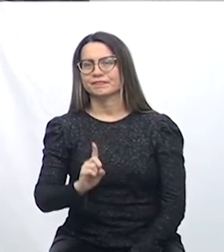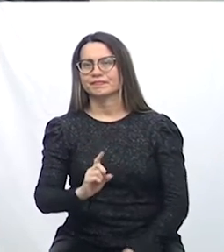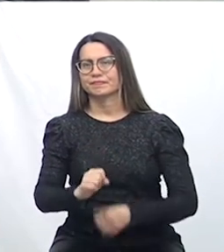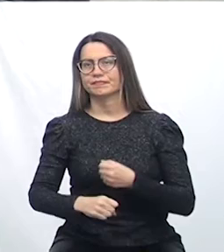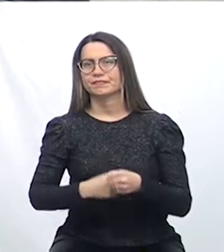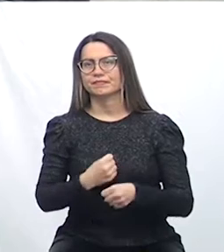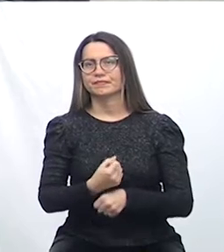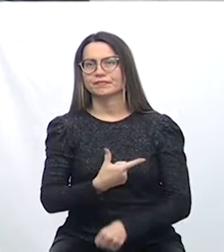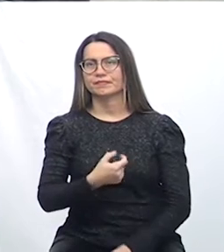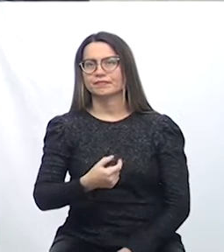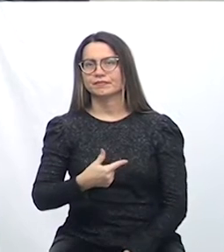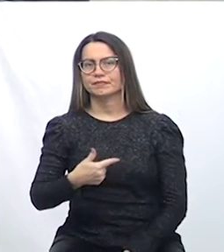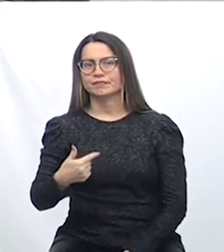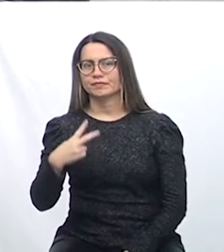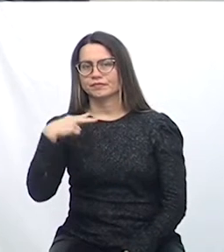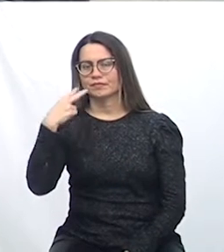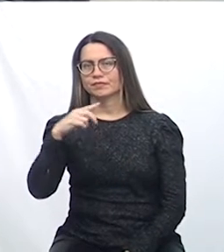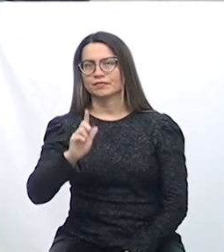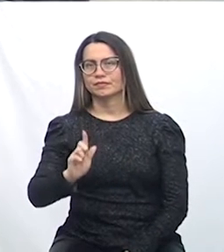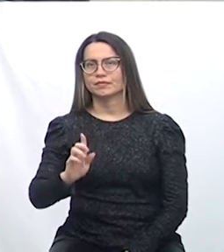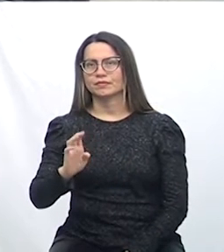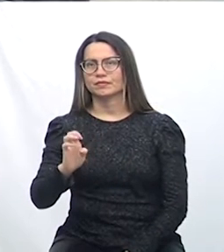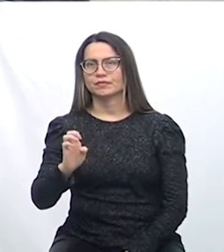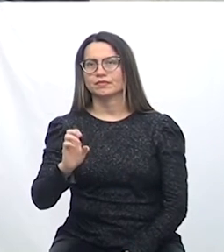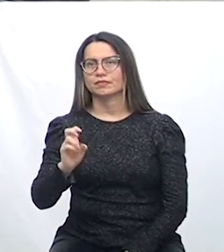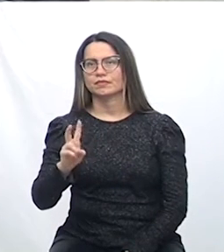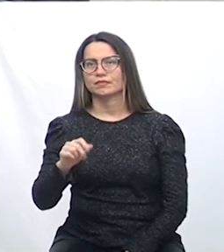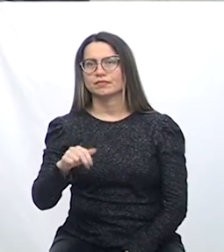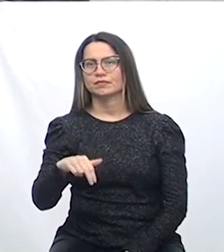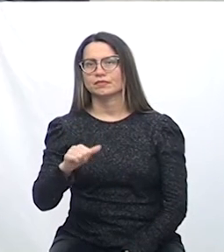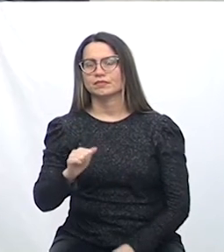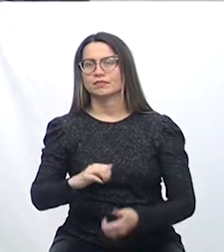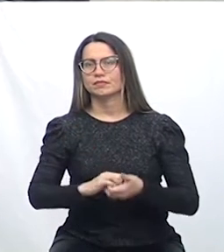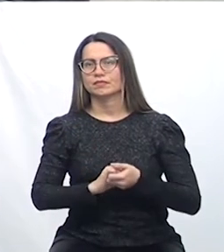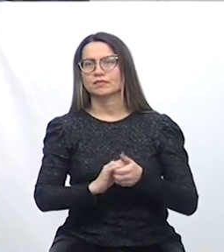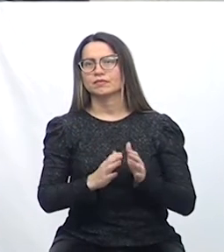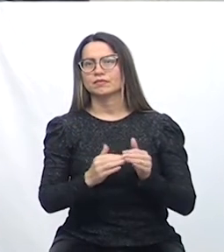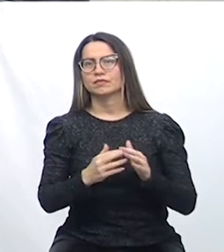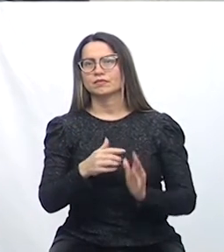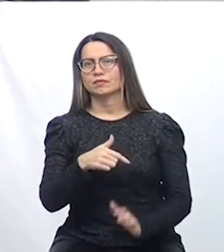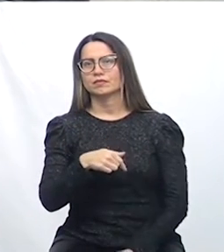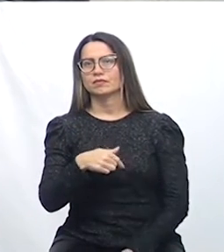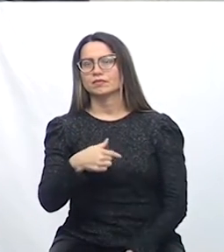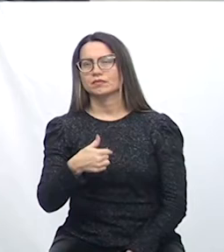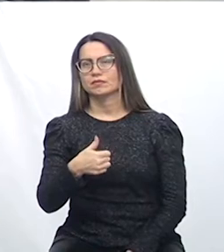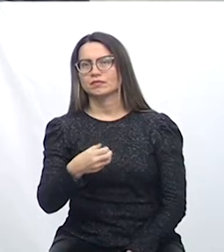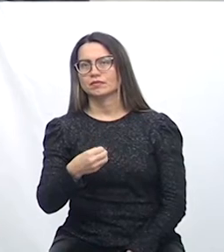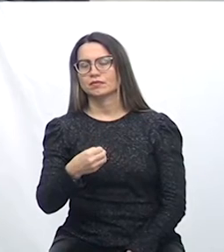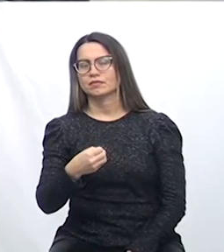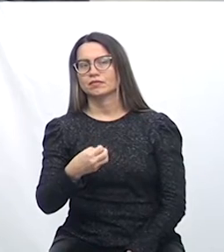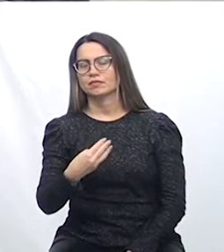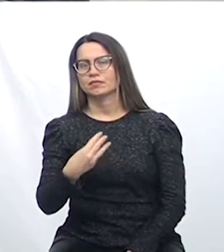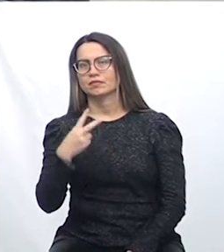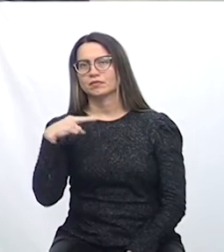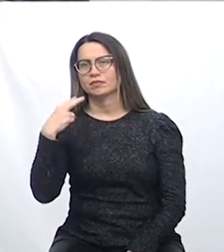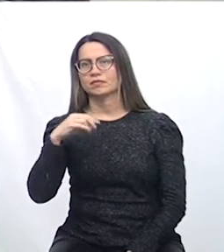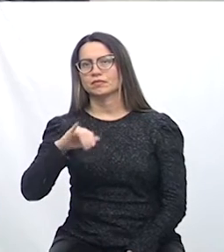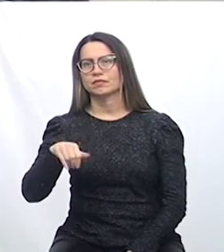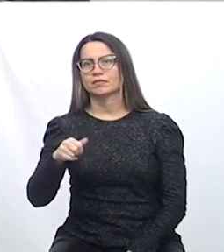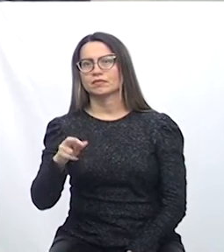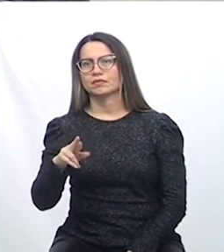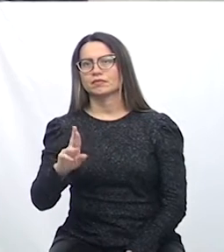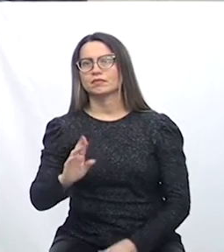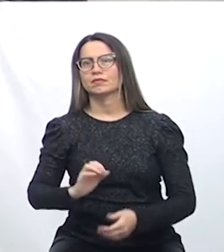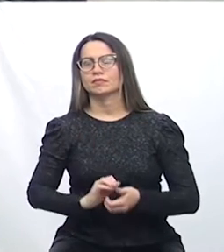771-2022, de autoria da vereadora Giovana Zanetti. Requerimento número 603-2022, de autoria do vereador Jair